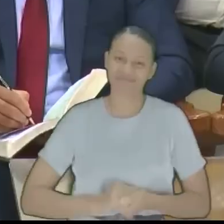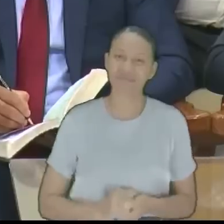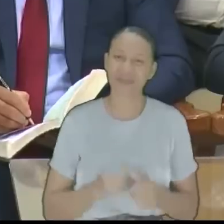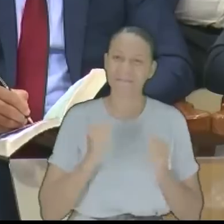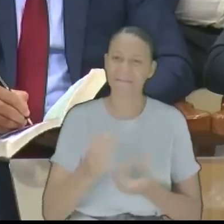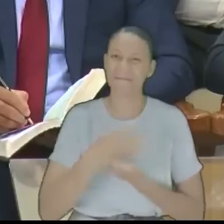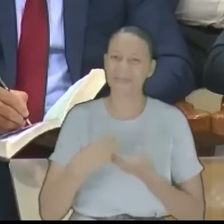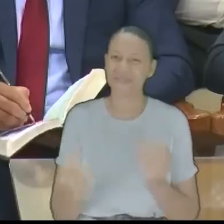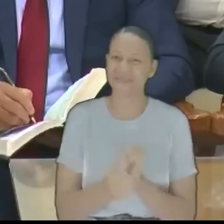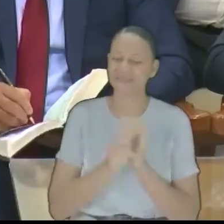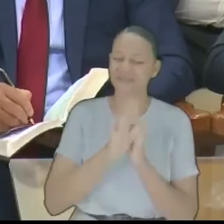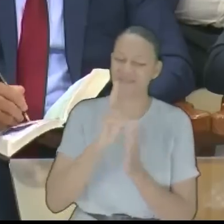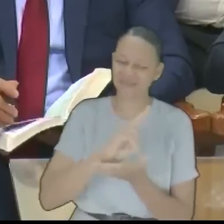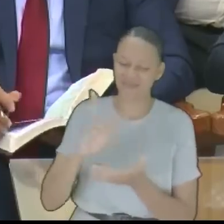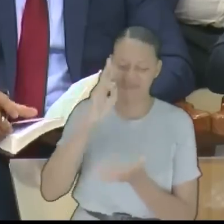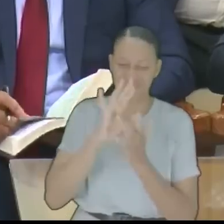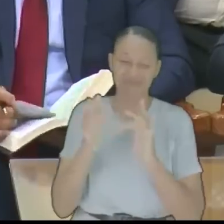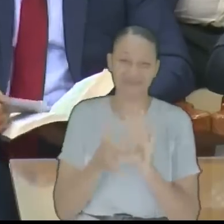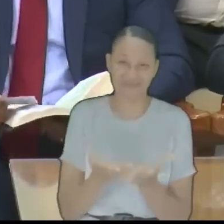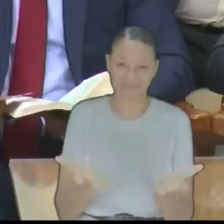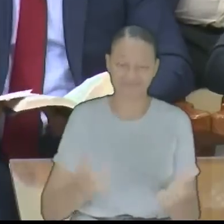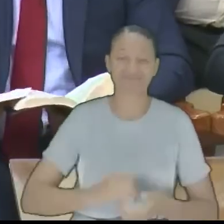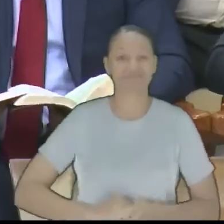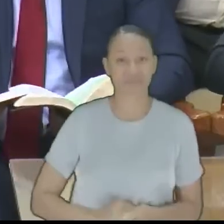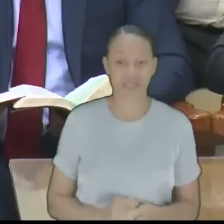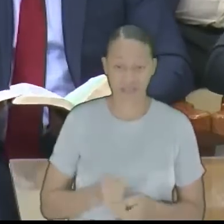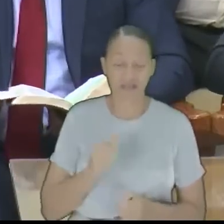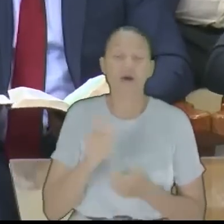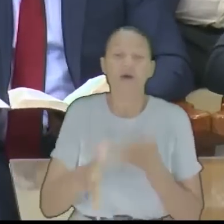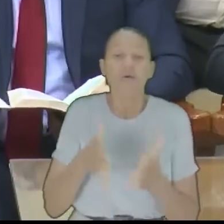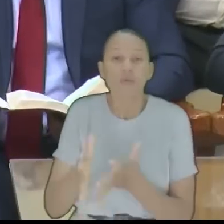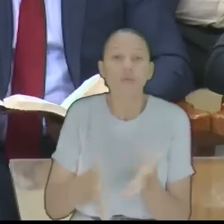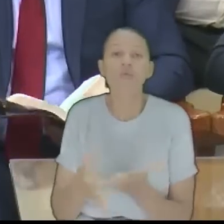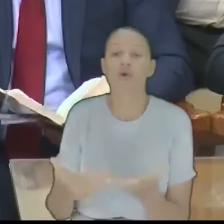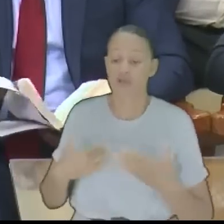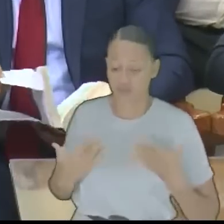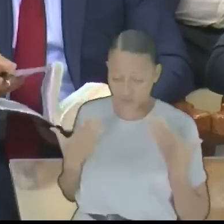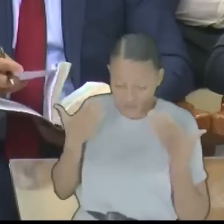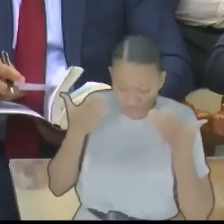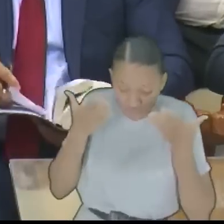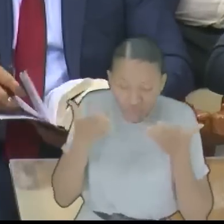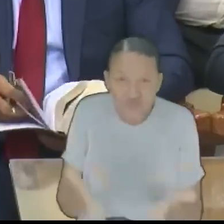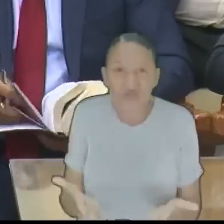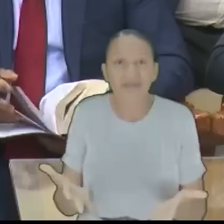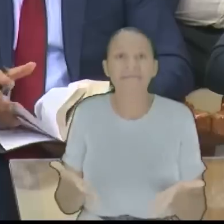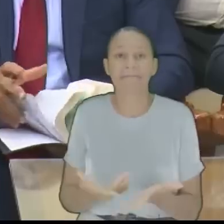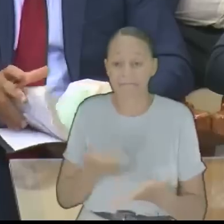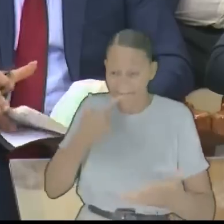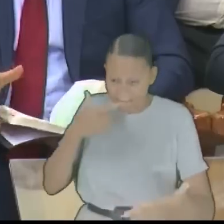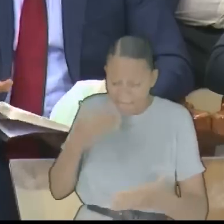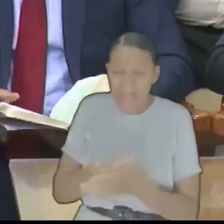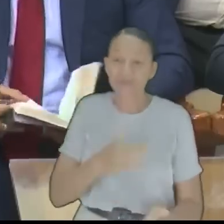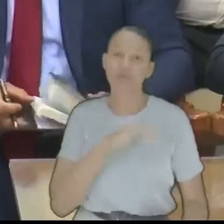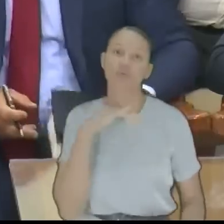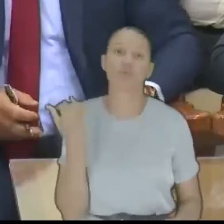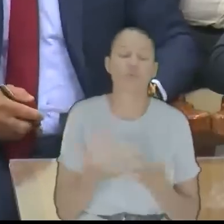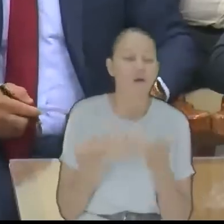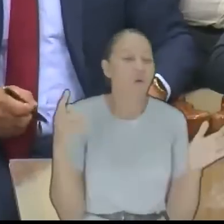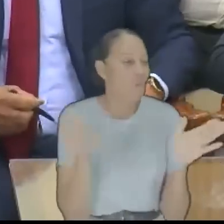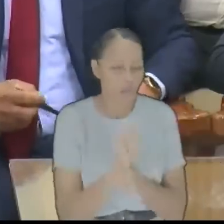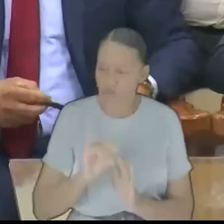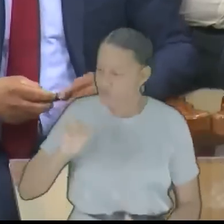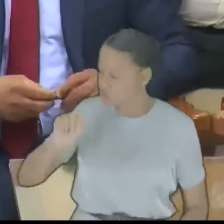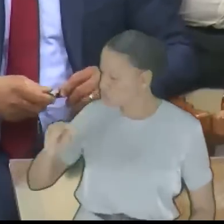Quem pode dar glória para o nome de Jesus? Ele disse, eu cheguei, quando ele estava perto de morrer, perguntaram,